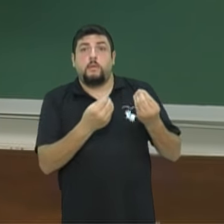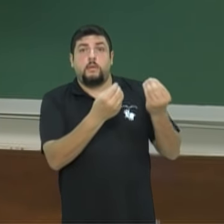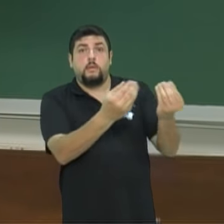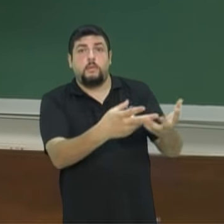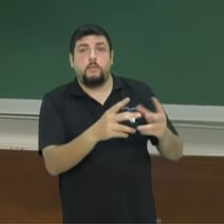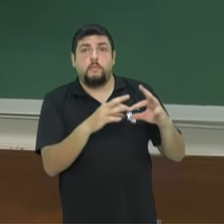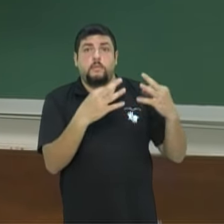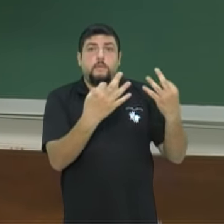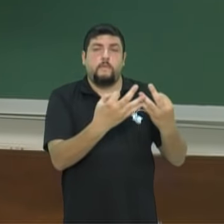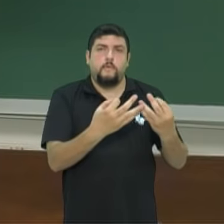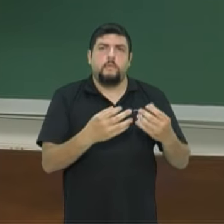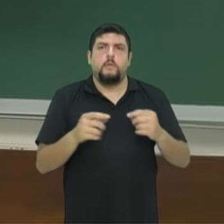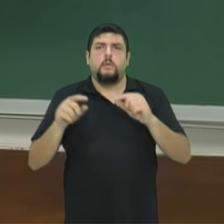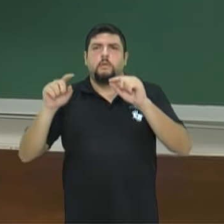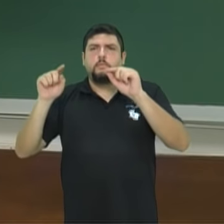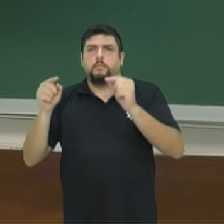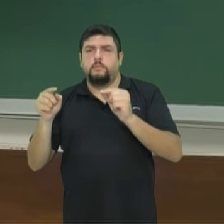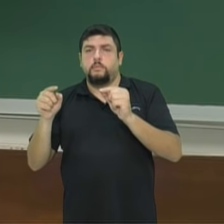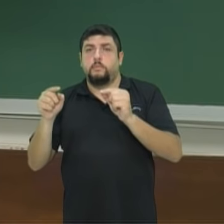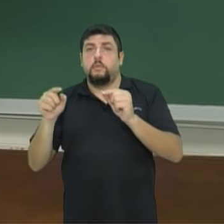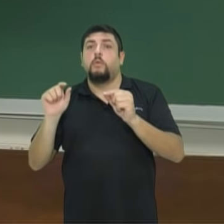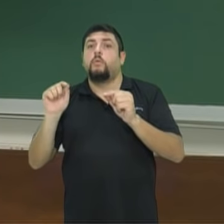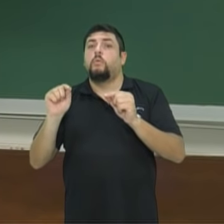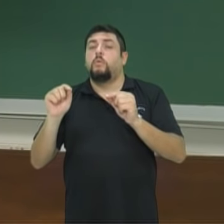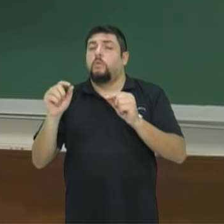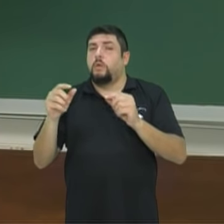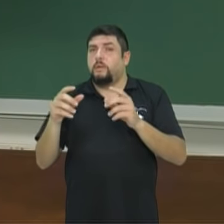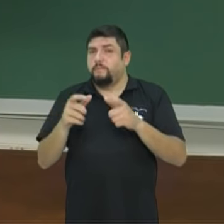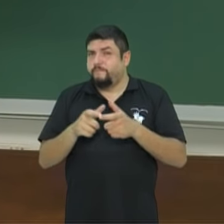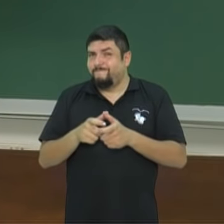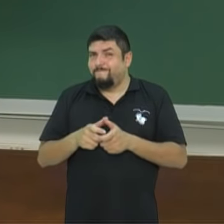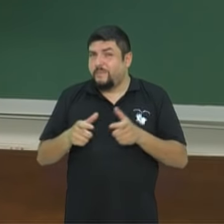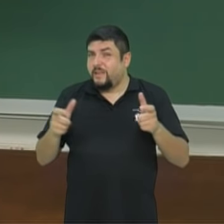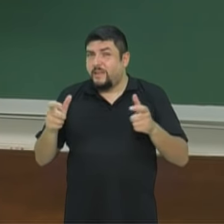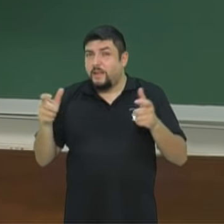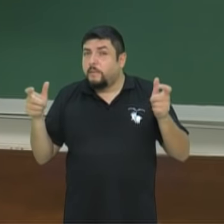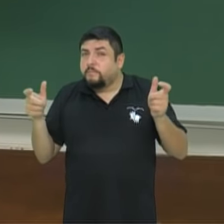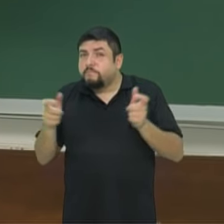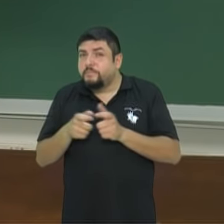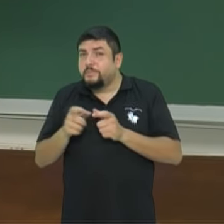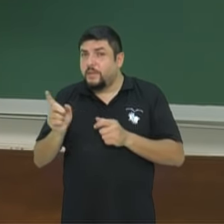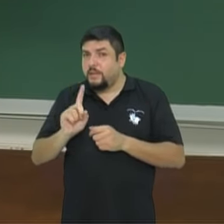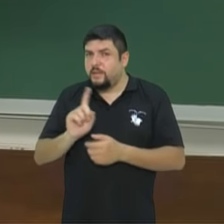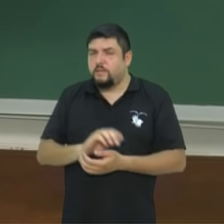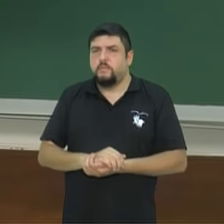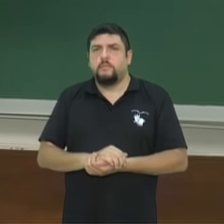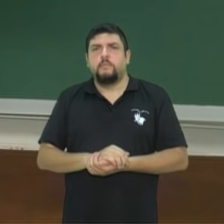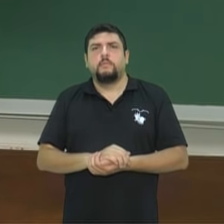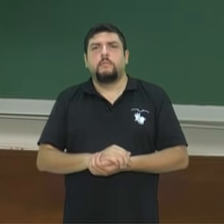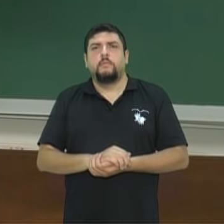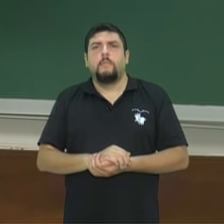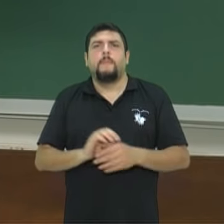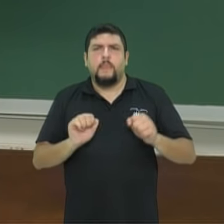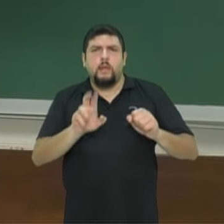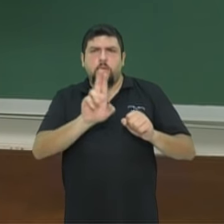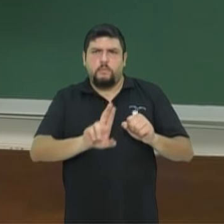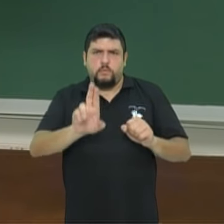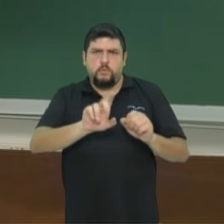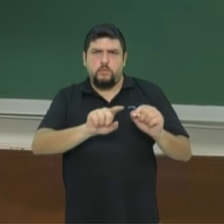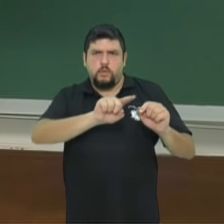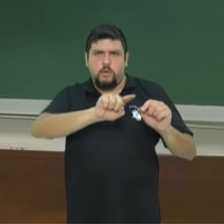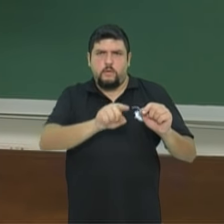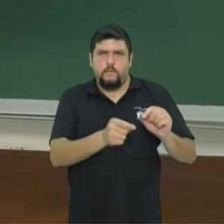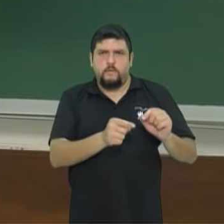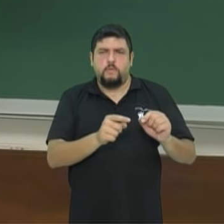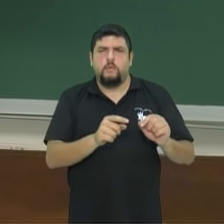abre parênteses, que não é pequena. Fecha parênteses, vírgula. Poderia ter usado a vírgula ali? Poderia, mas